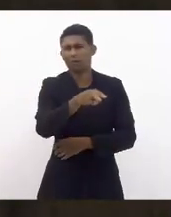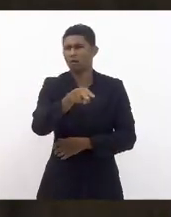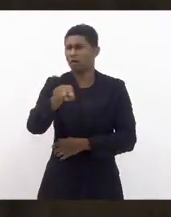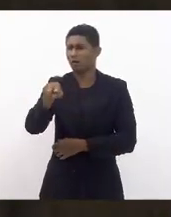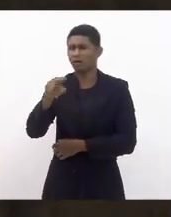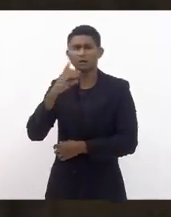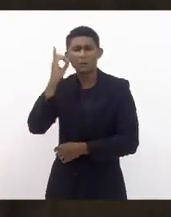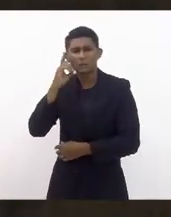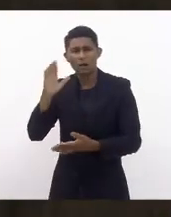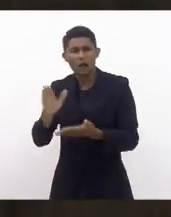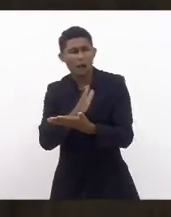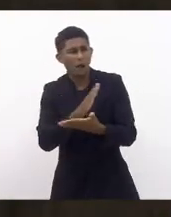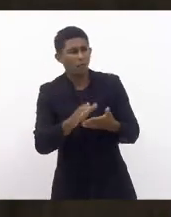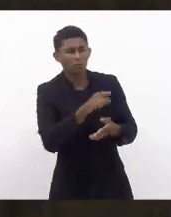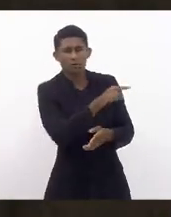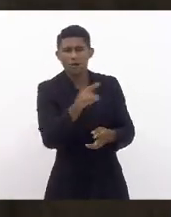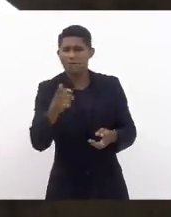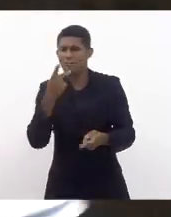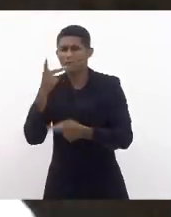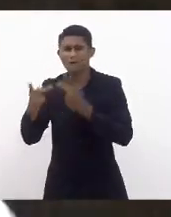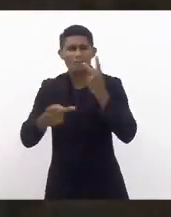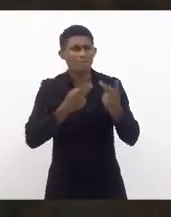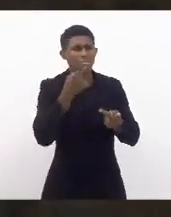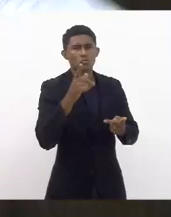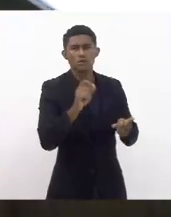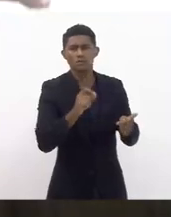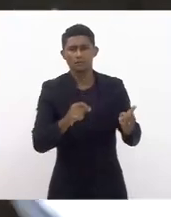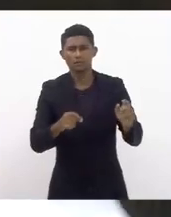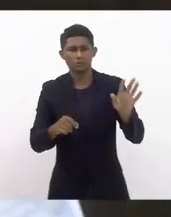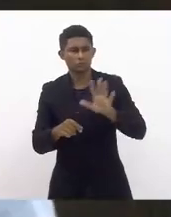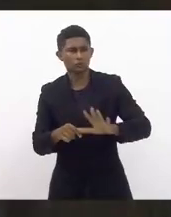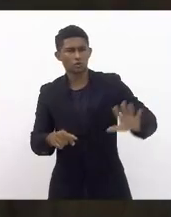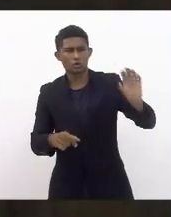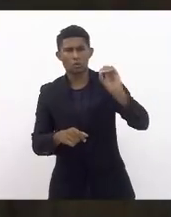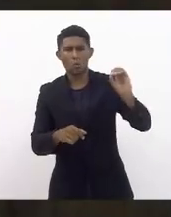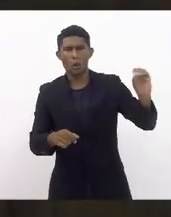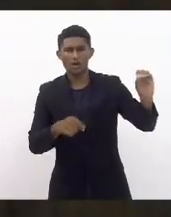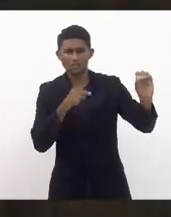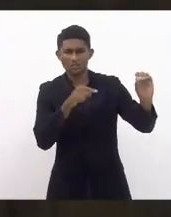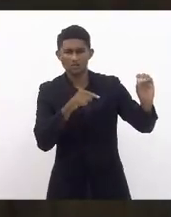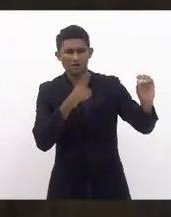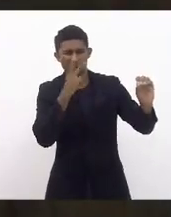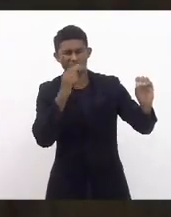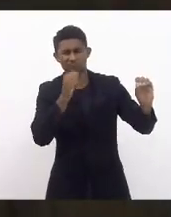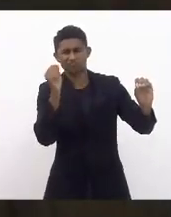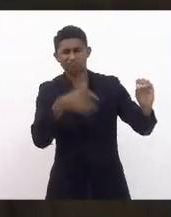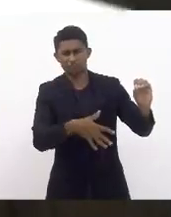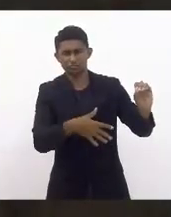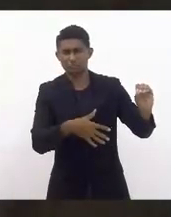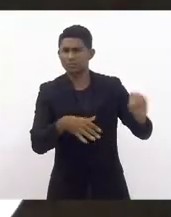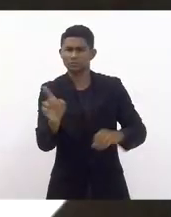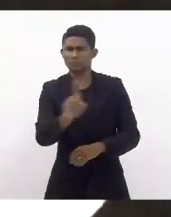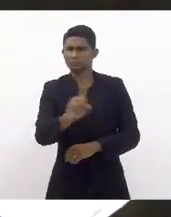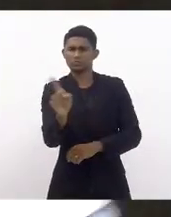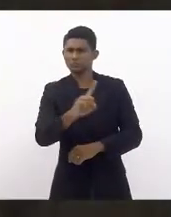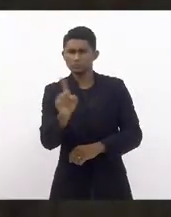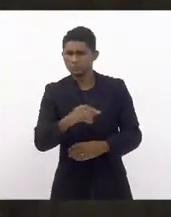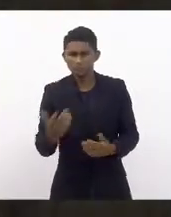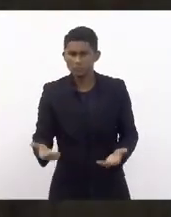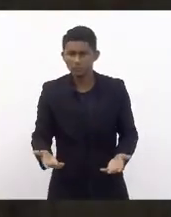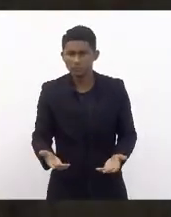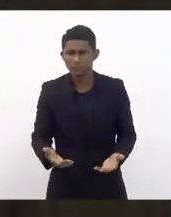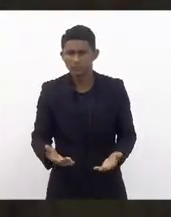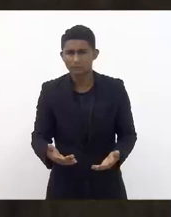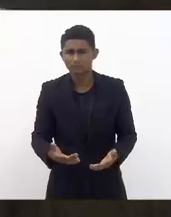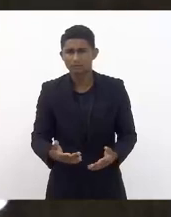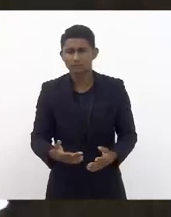deputados fazendo uma fala como se a Zona Oeste não fosse importante para o estado do Rio de Janeiro. A Zona Oeste não é, porque agora